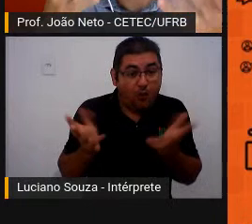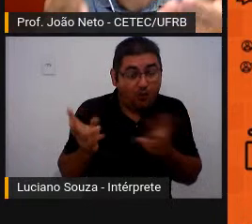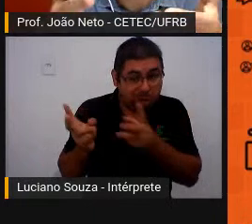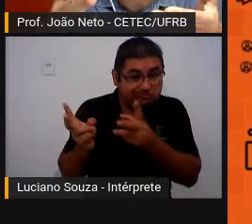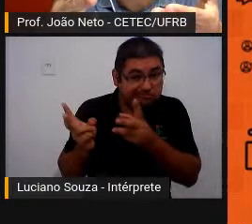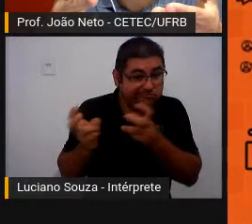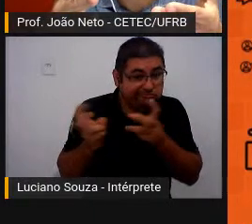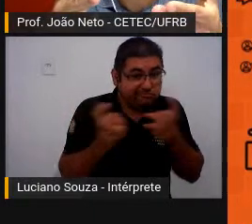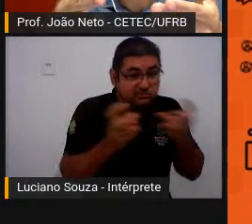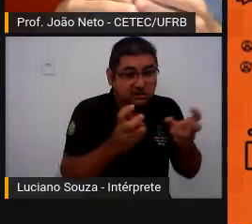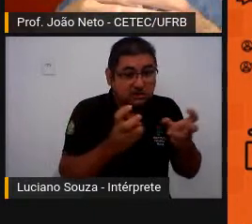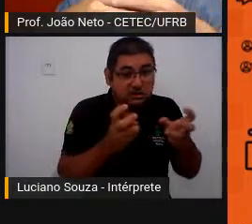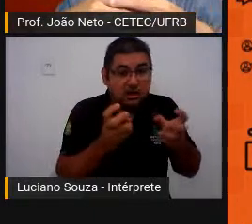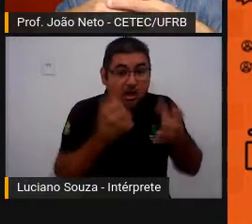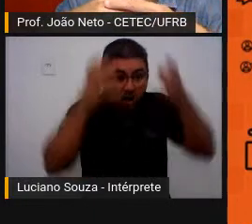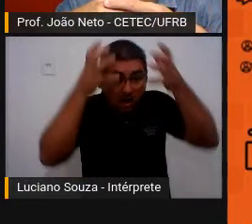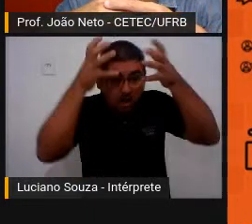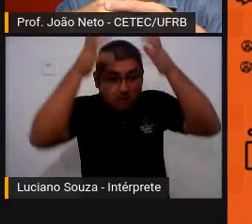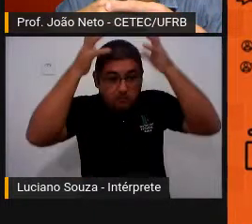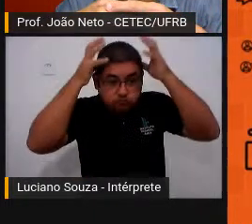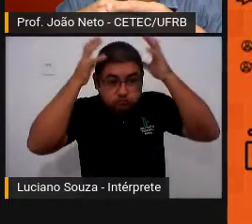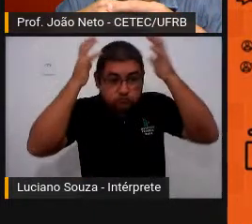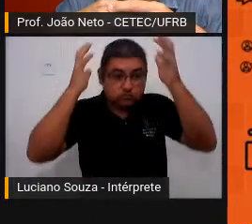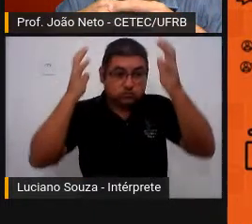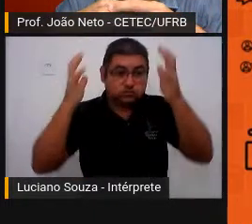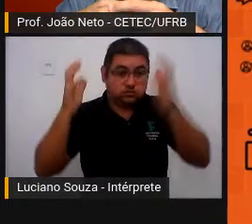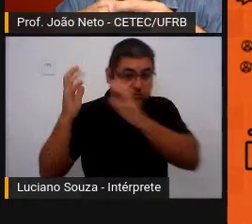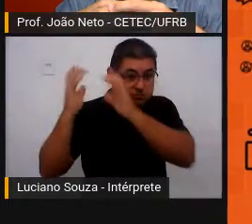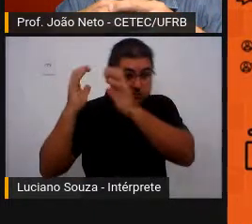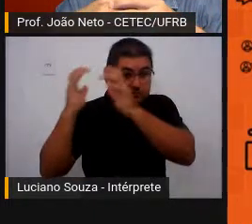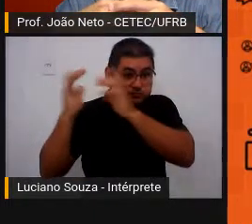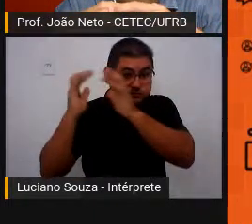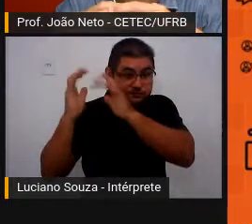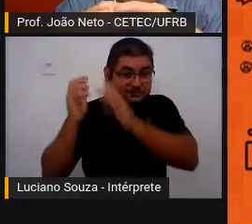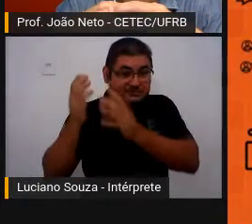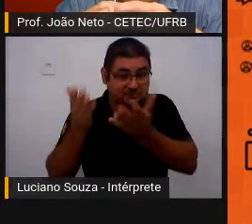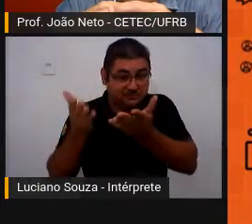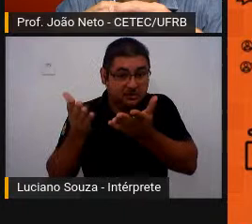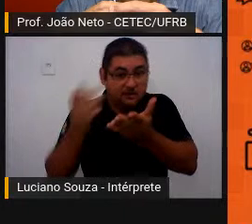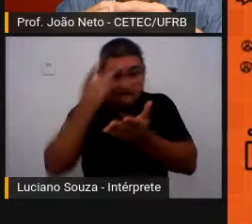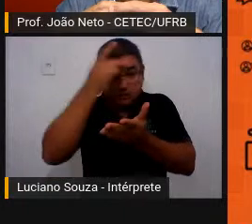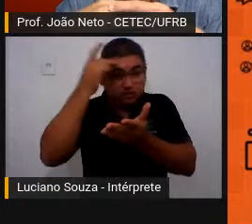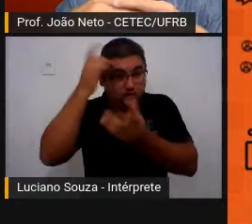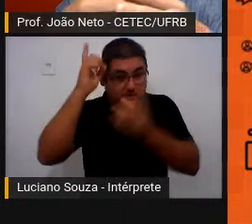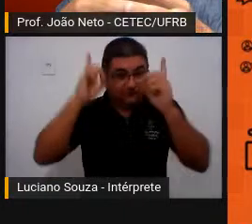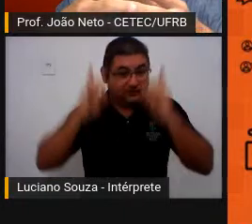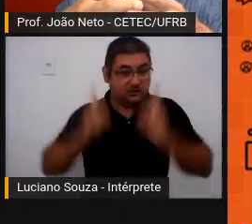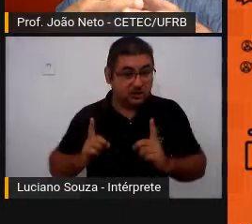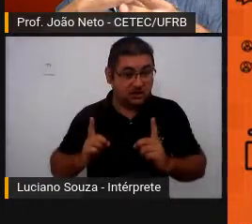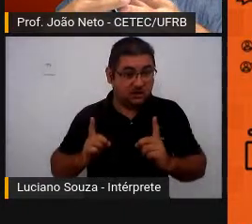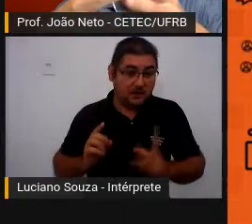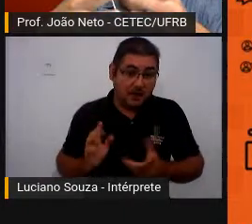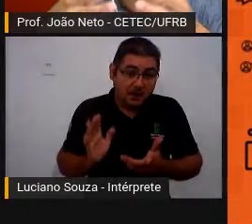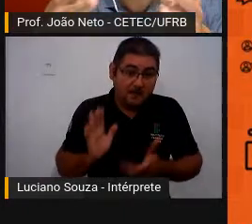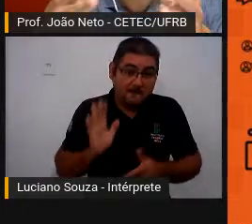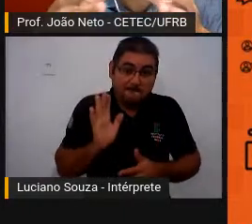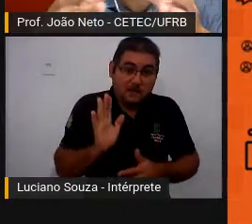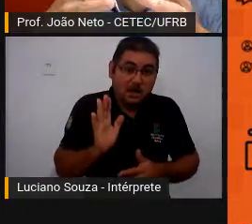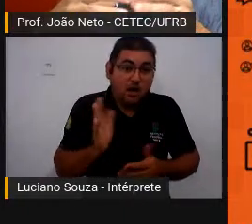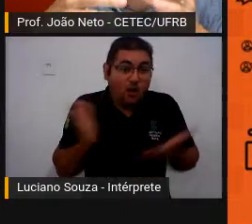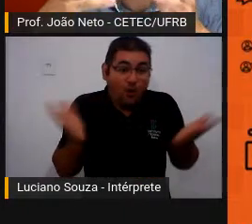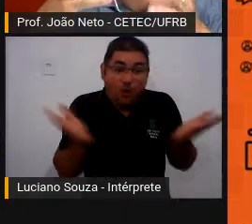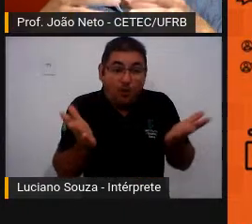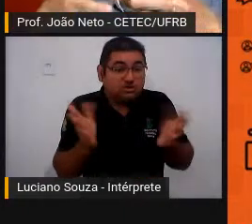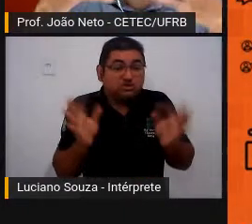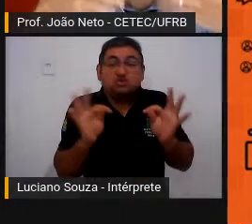esse tipo de capacete é que aparece no ES e se desenvolvido para pessoas com deficiência mas hoje todos